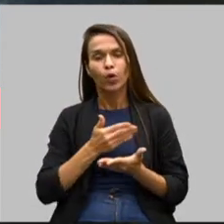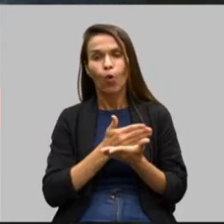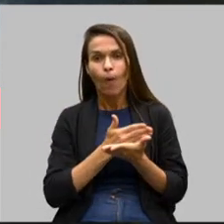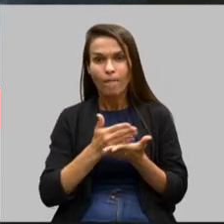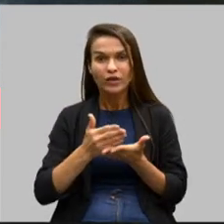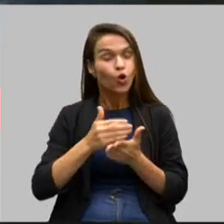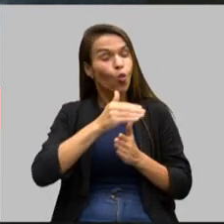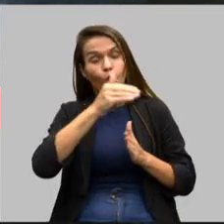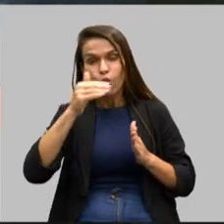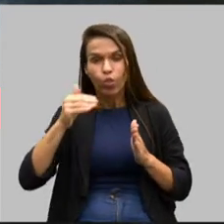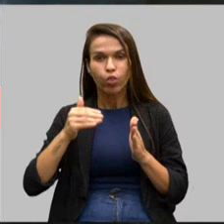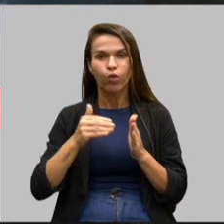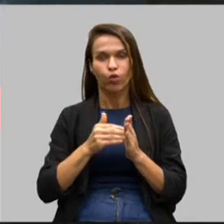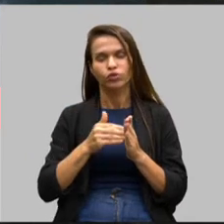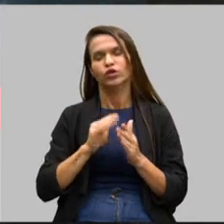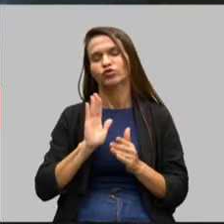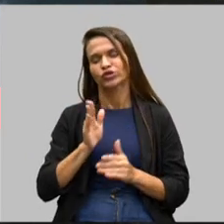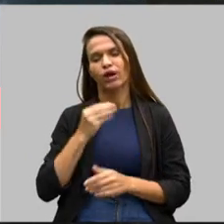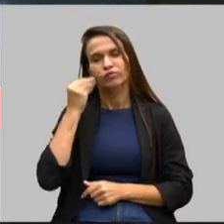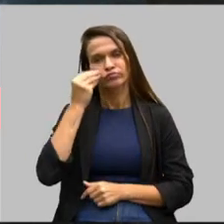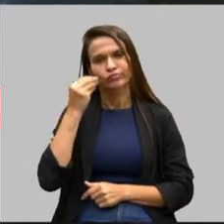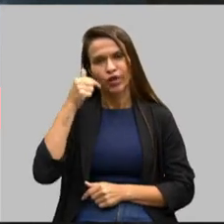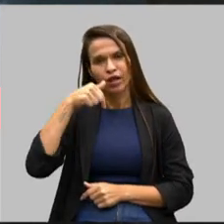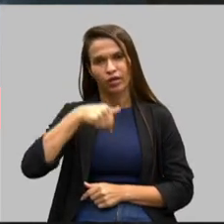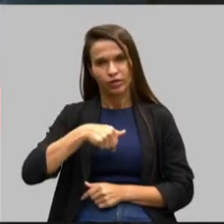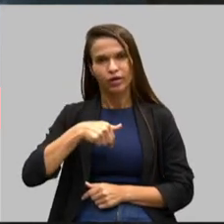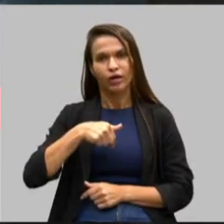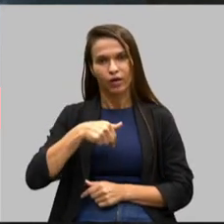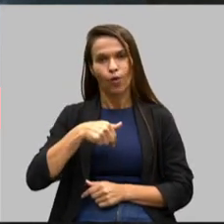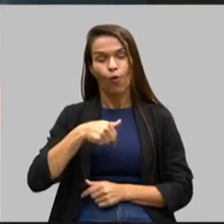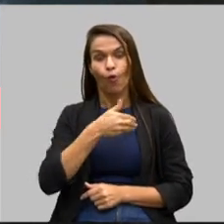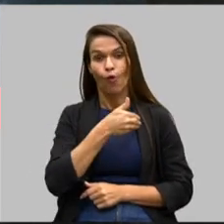todos, desde quando eu estou aqui, eu falo governo executivo,